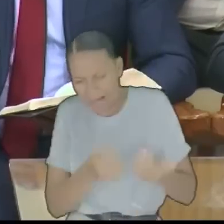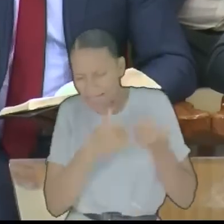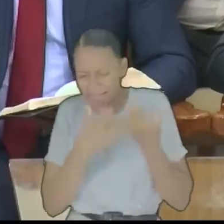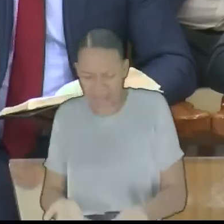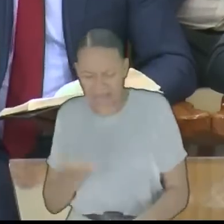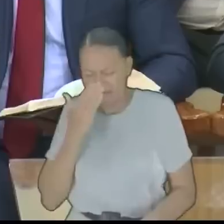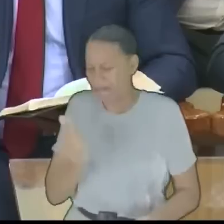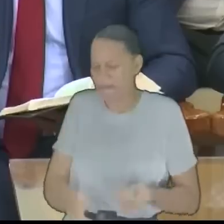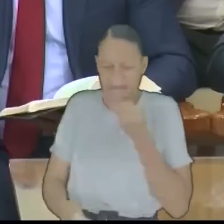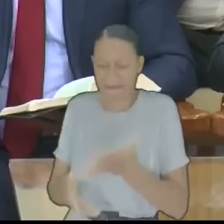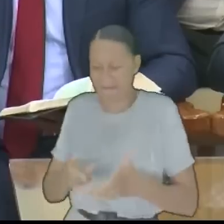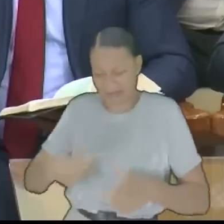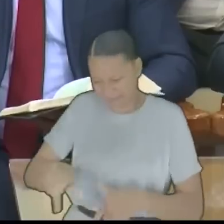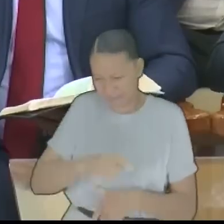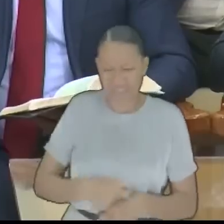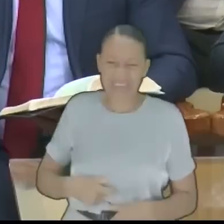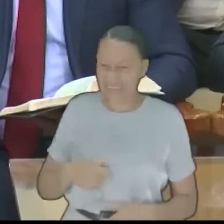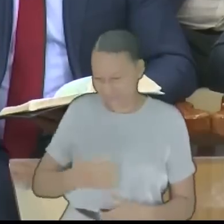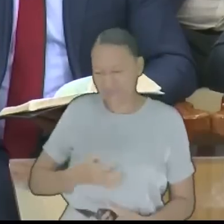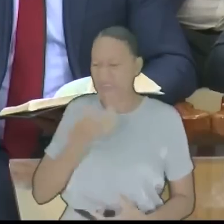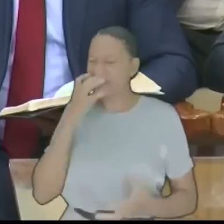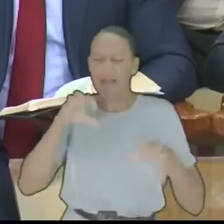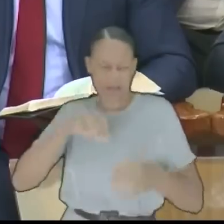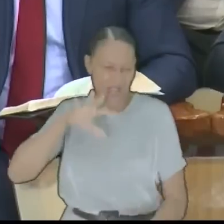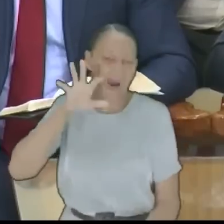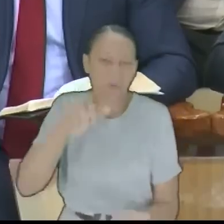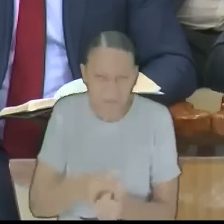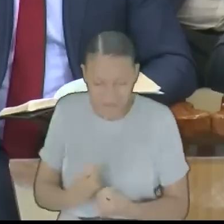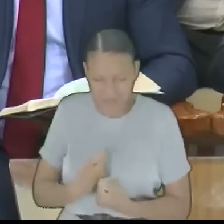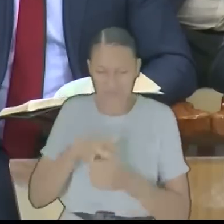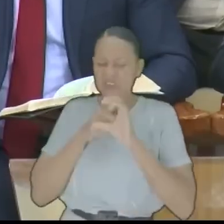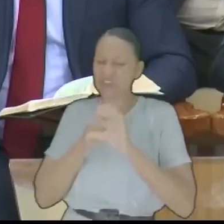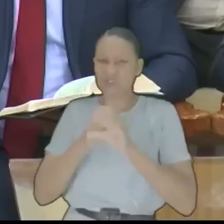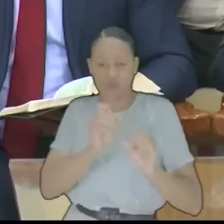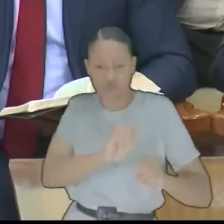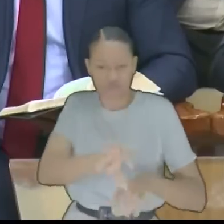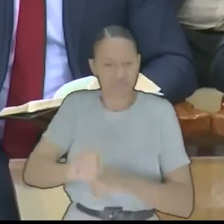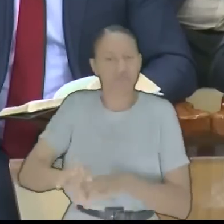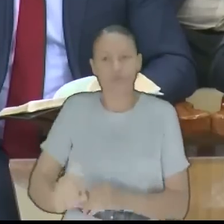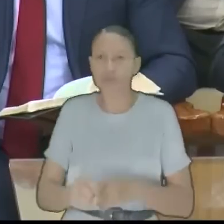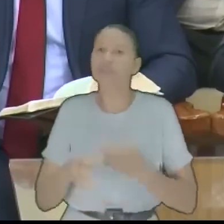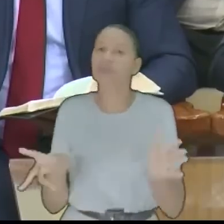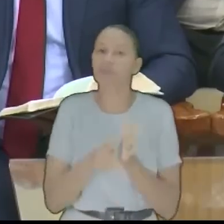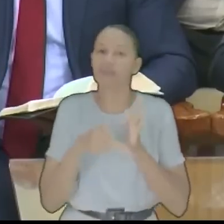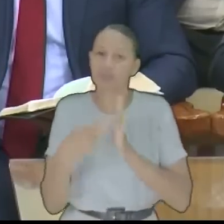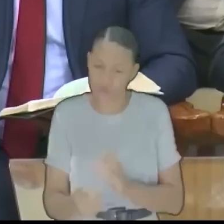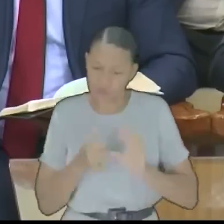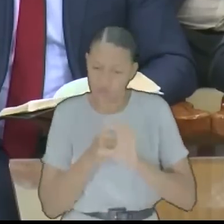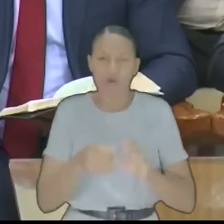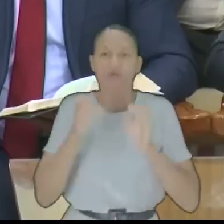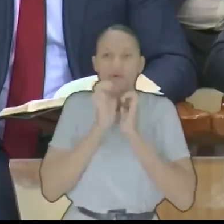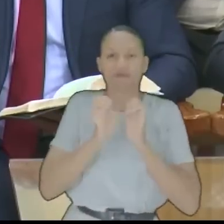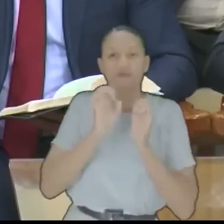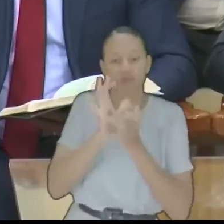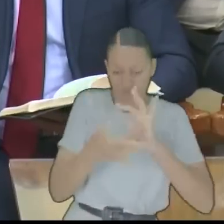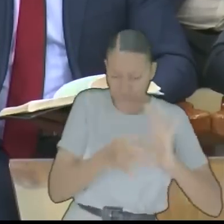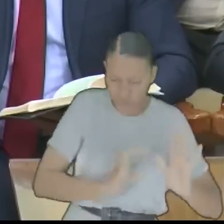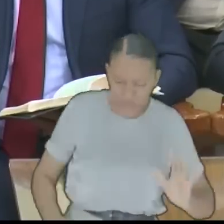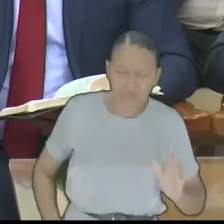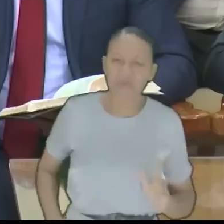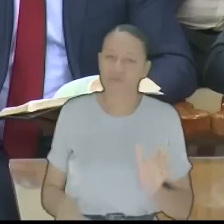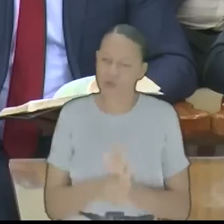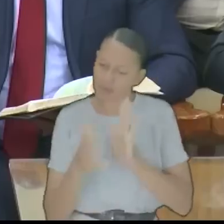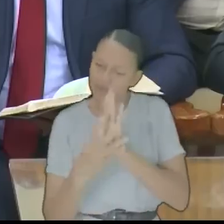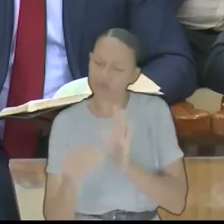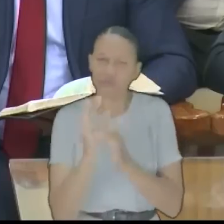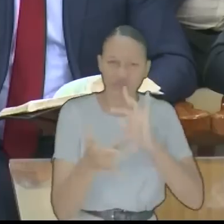eram abandonadas às feras. Foi o cristianismo, foi a doutrina cristã, foi o evangelho de Cristo, foi o exemplo